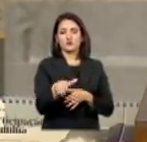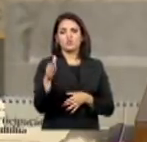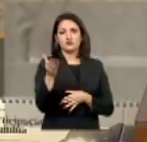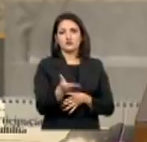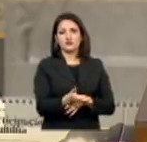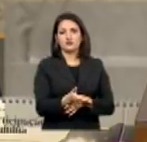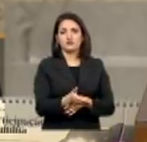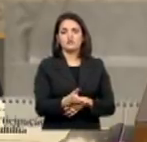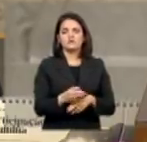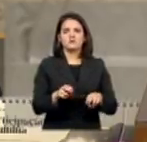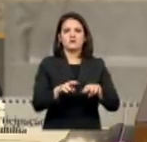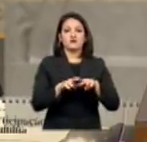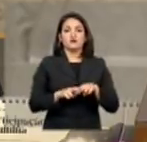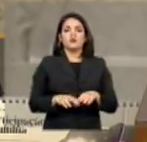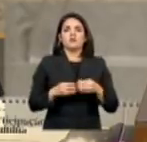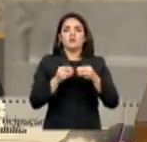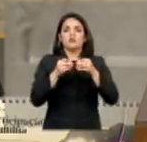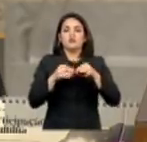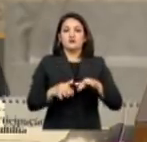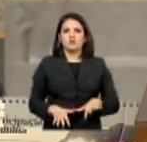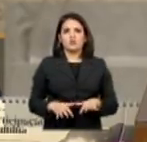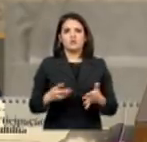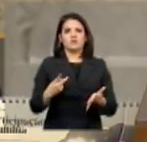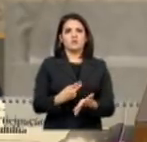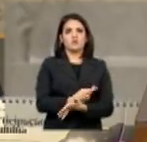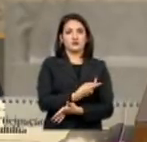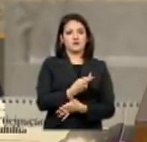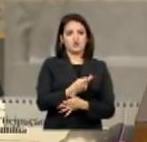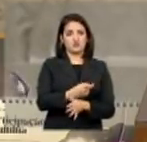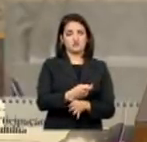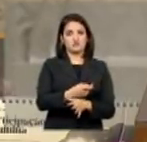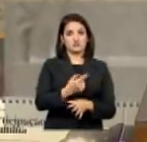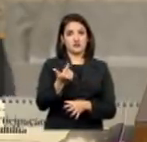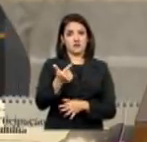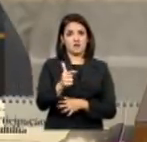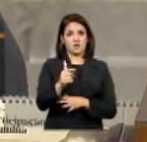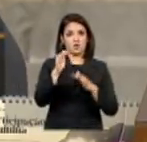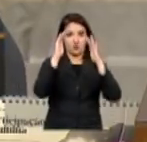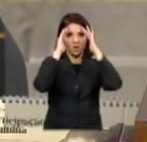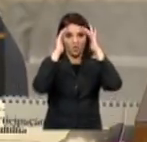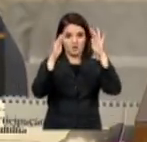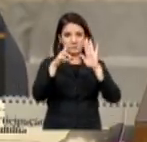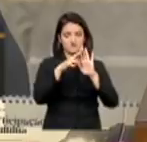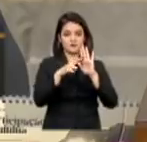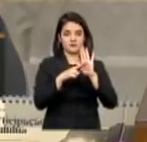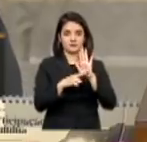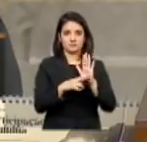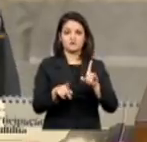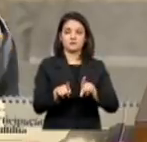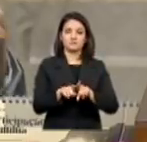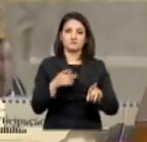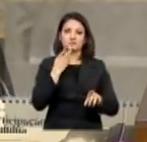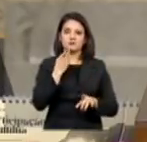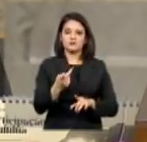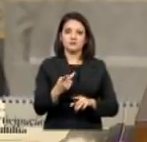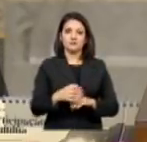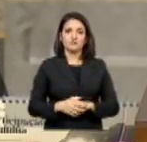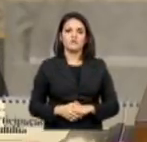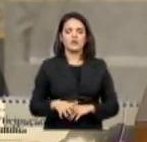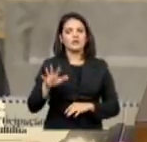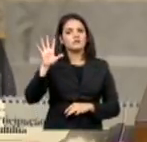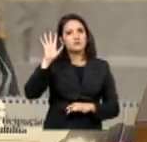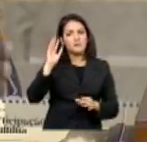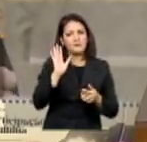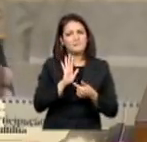presumido decorrente do mero descumprimento da norma e cito decisões da